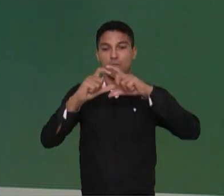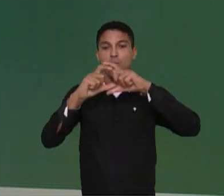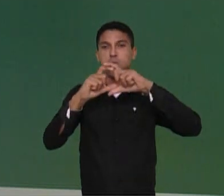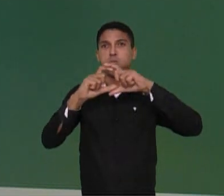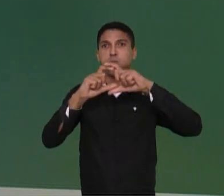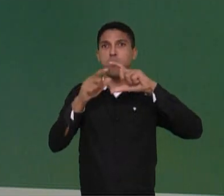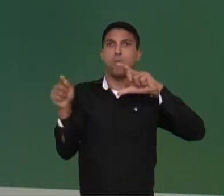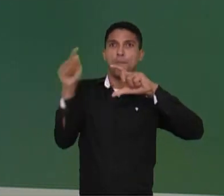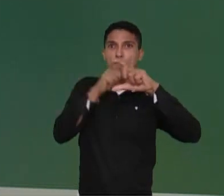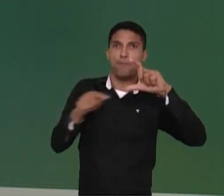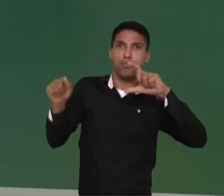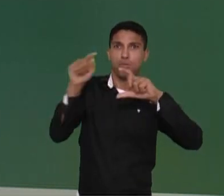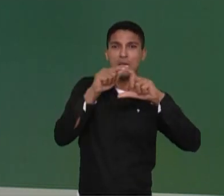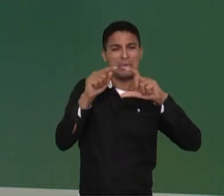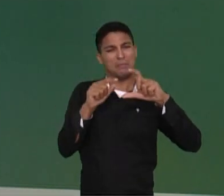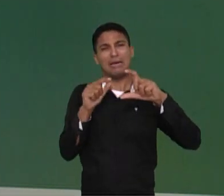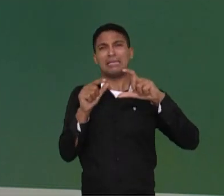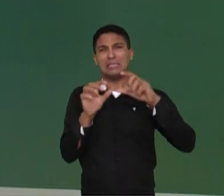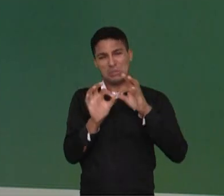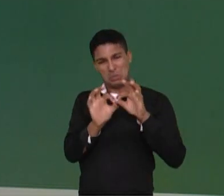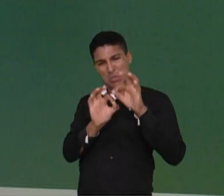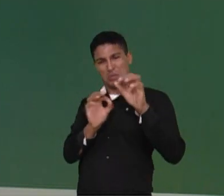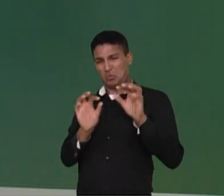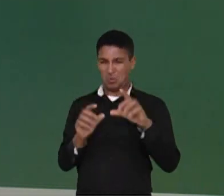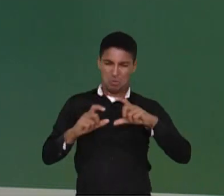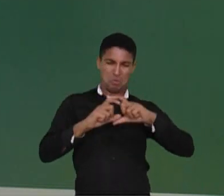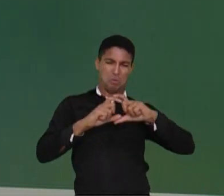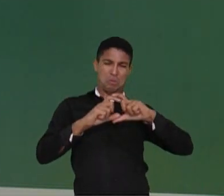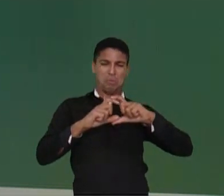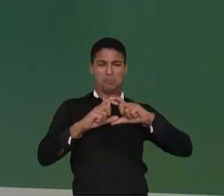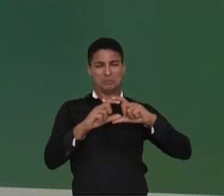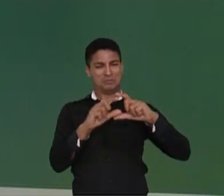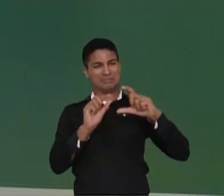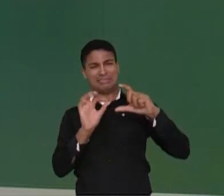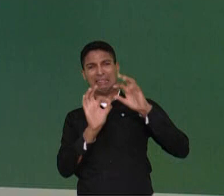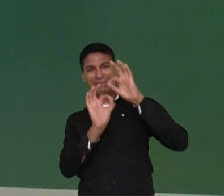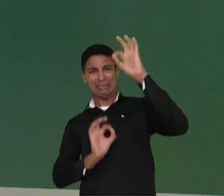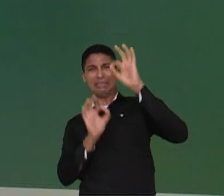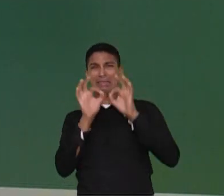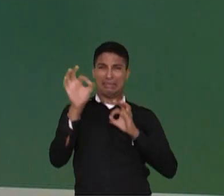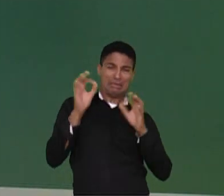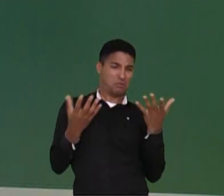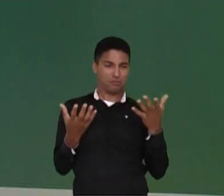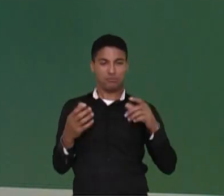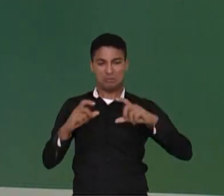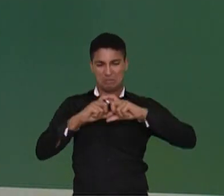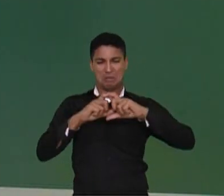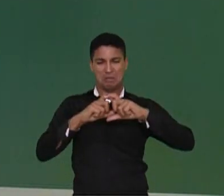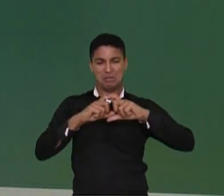eu vou pensar no comprimento dessa circunferência? Eu vou ter que abrir ela e esticar essa circunferência.